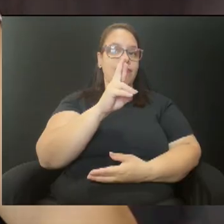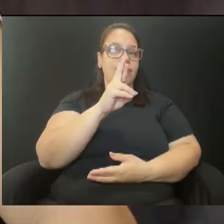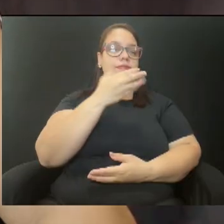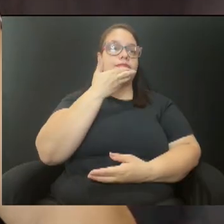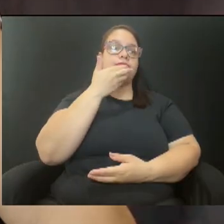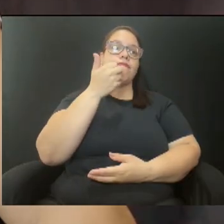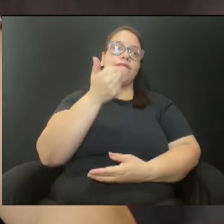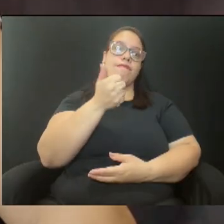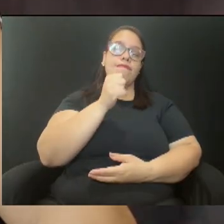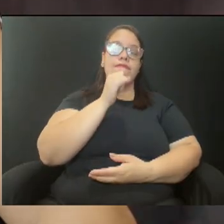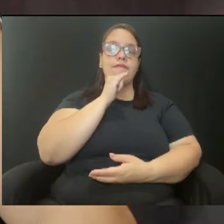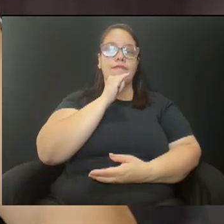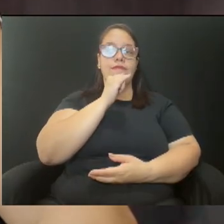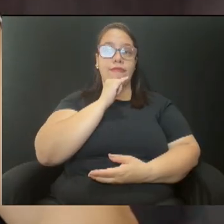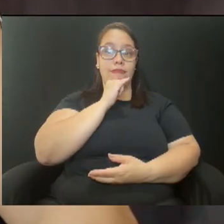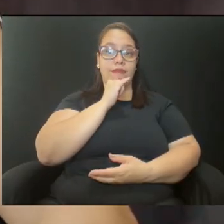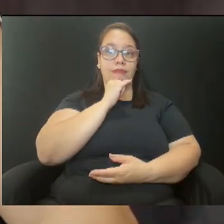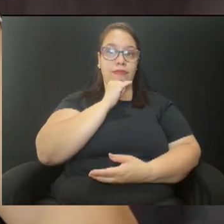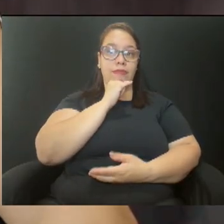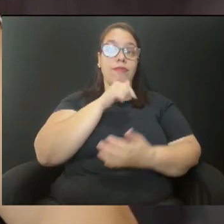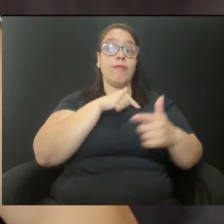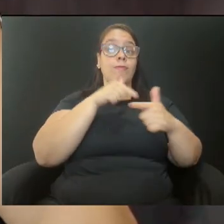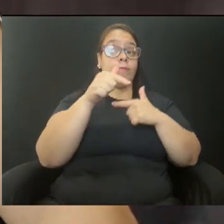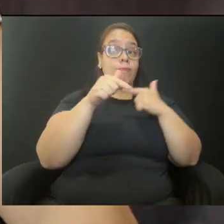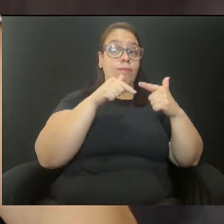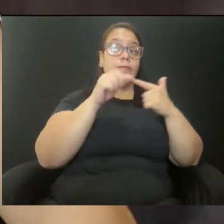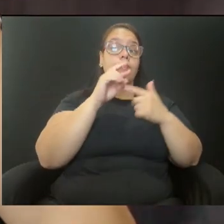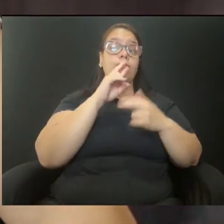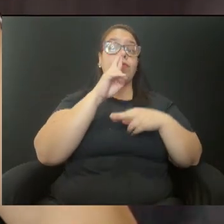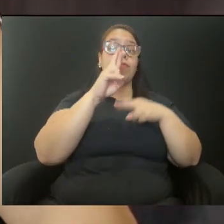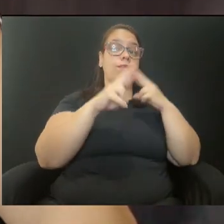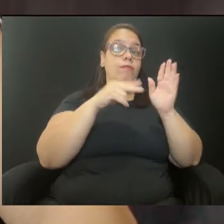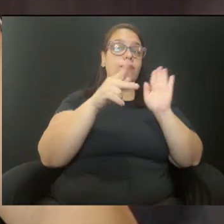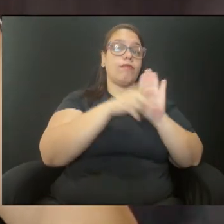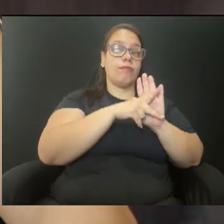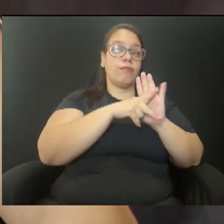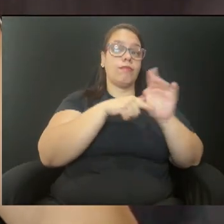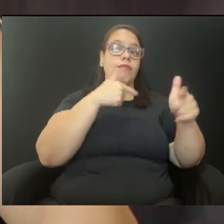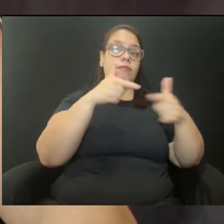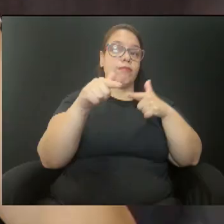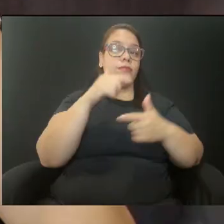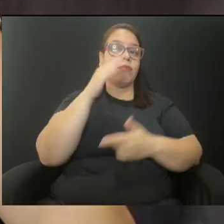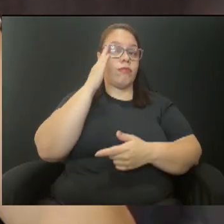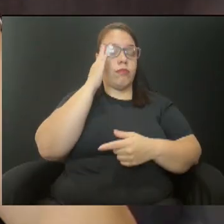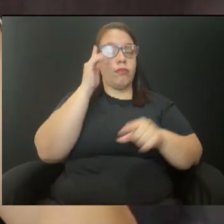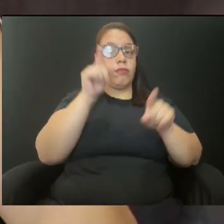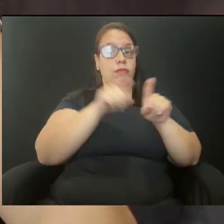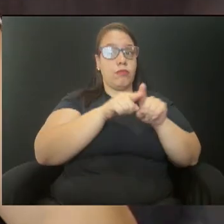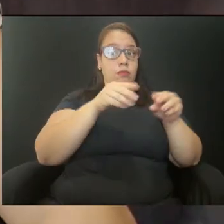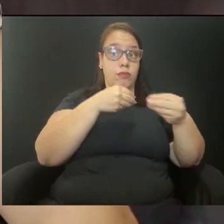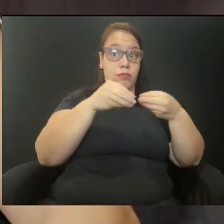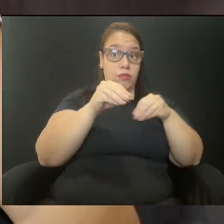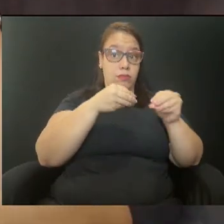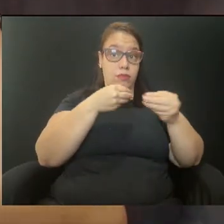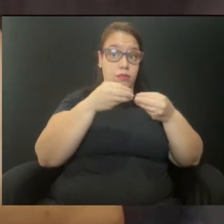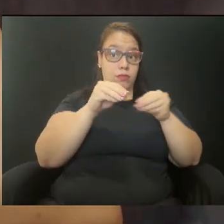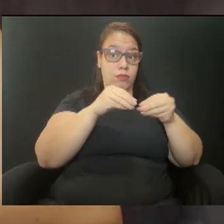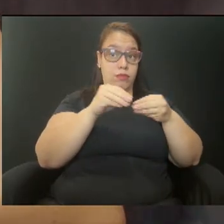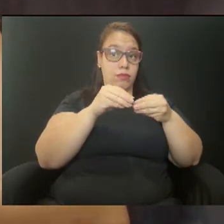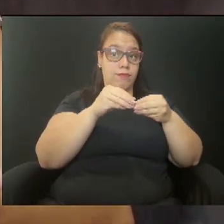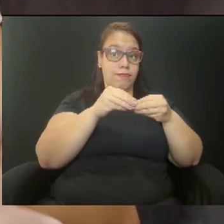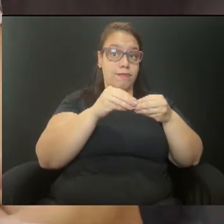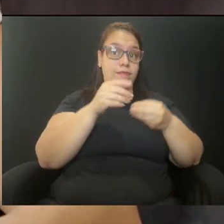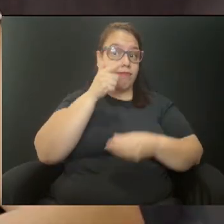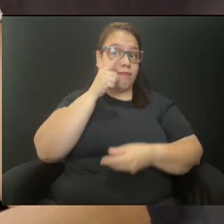pessoas trabalhariam com o resultado do próprio trabalho e assim também ter uma flexibilidade também de uma forma que ele conseguisse ao longo do